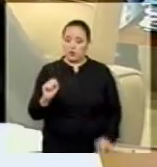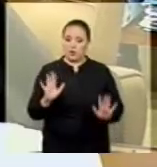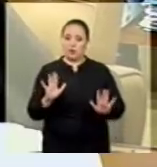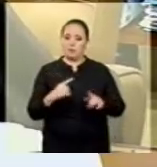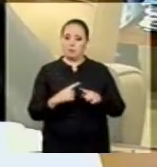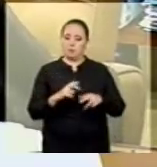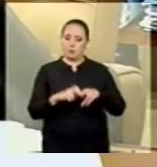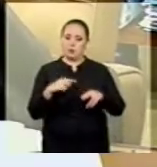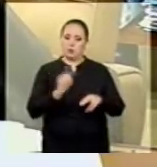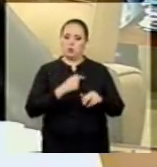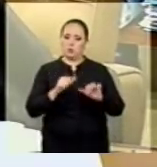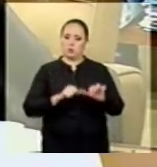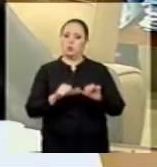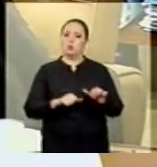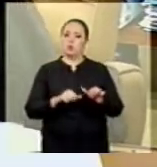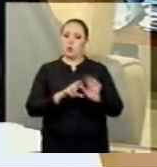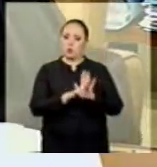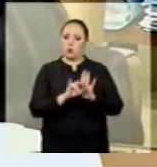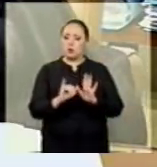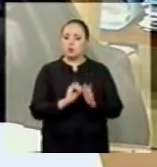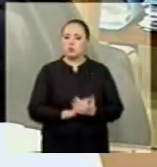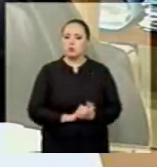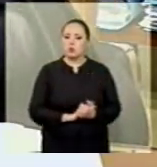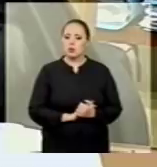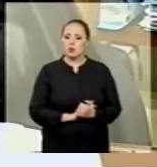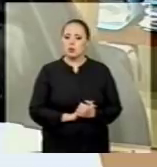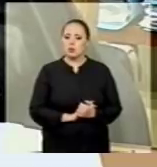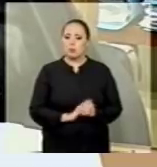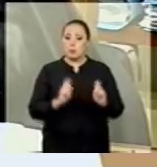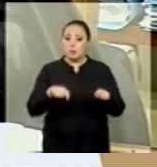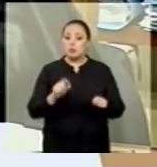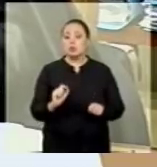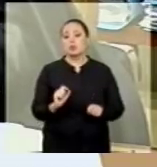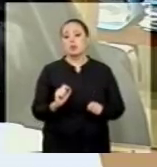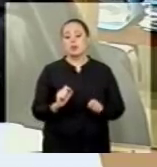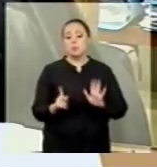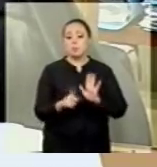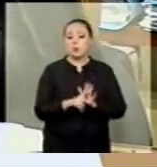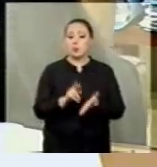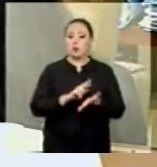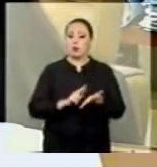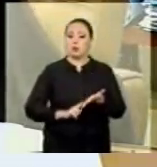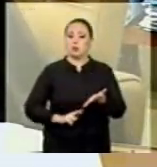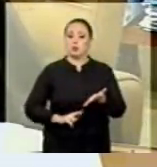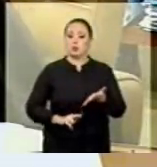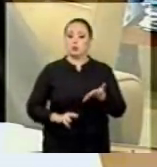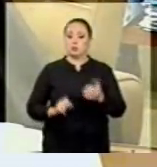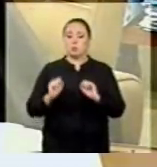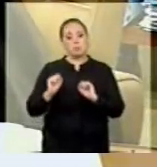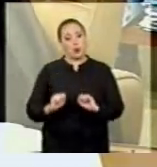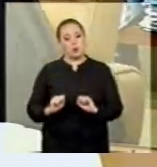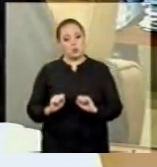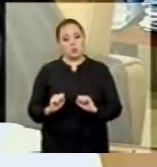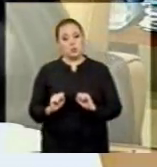na minha presidência, nós mudamos o regimento interno, para permitir que o próprio relator possa,